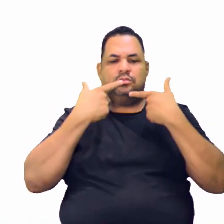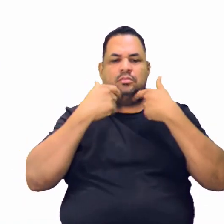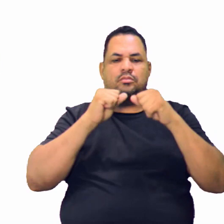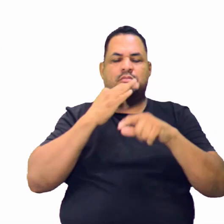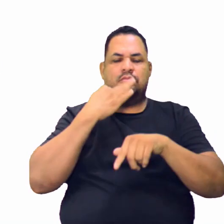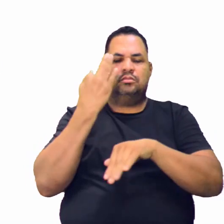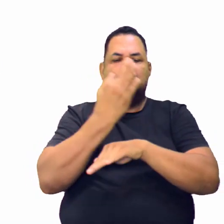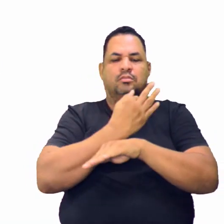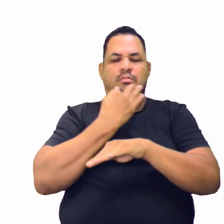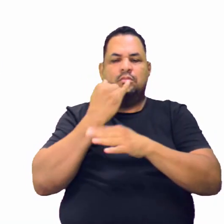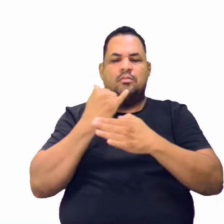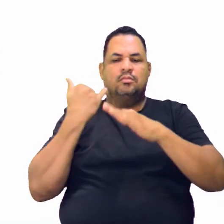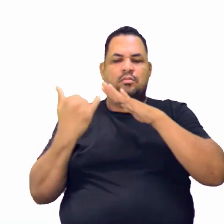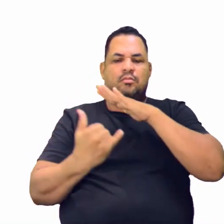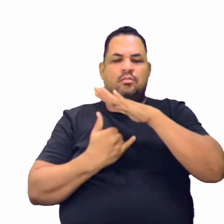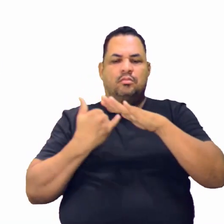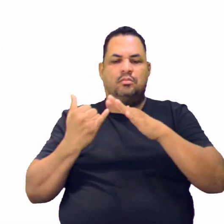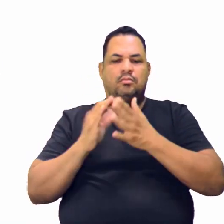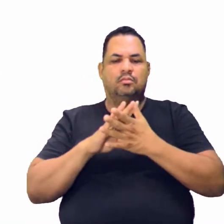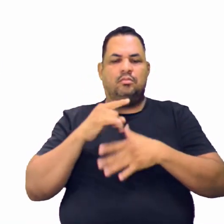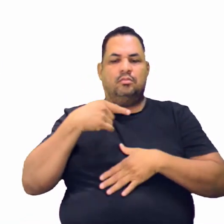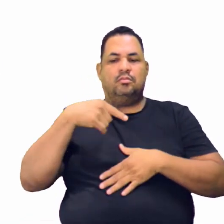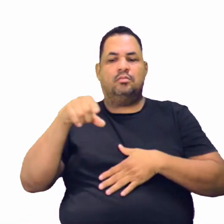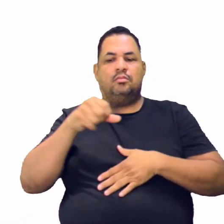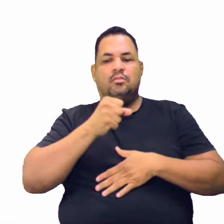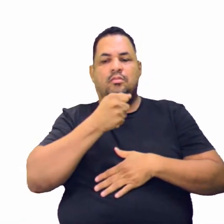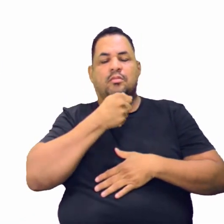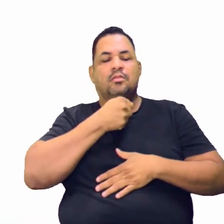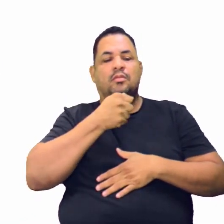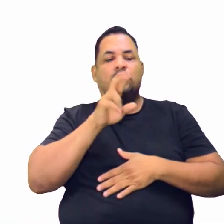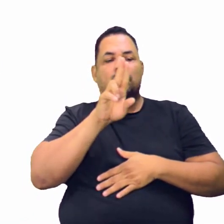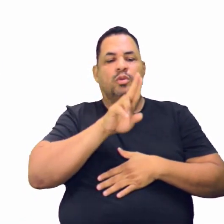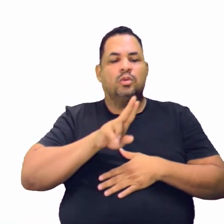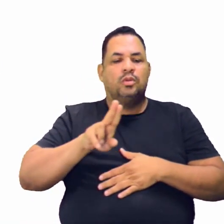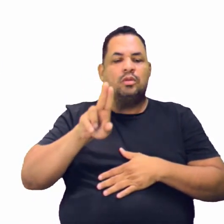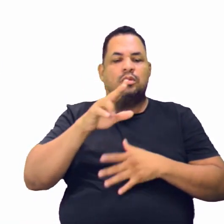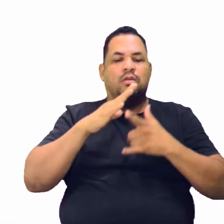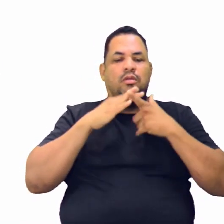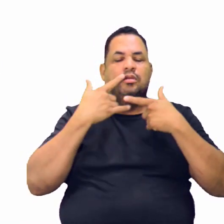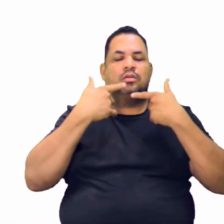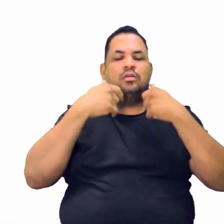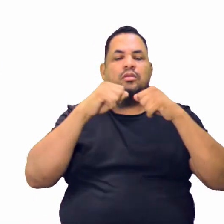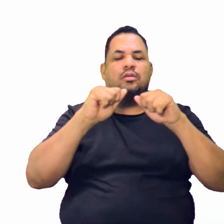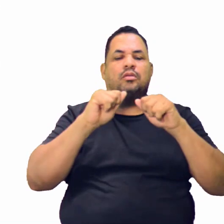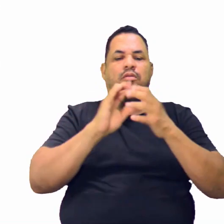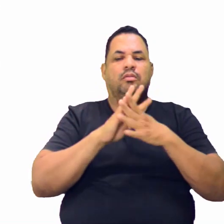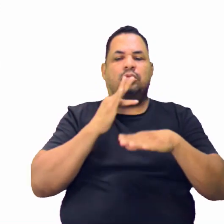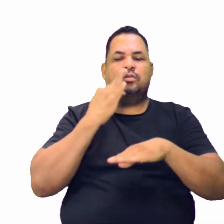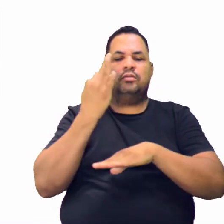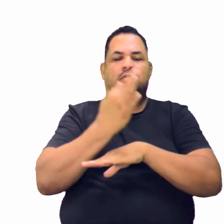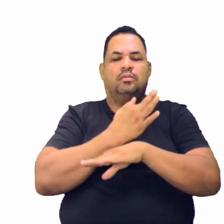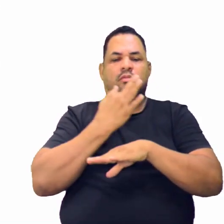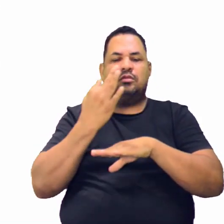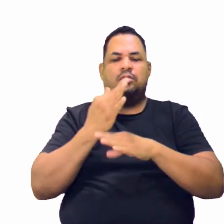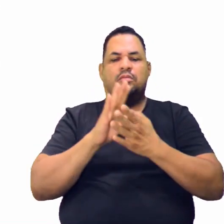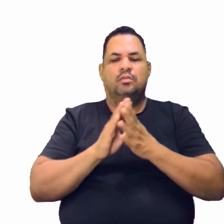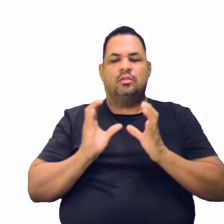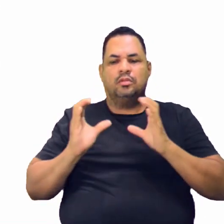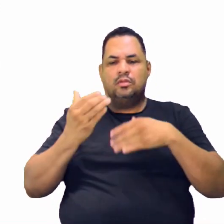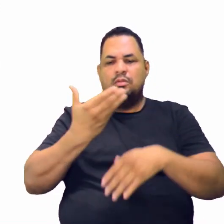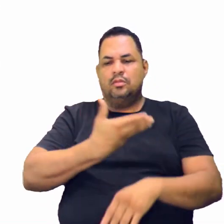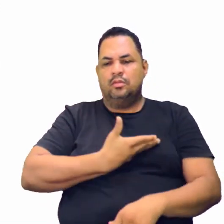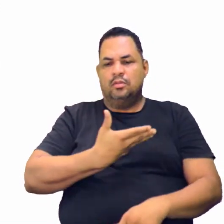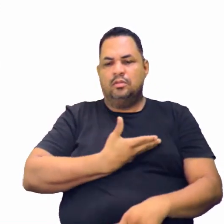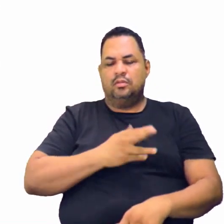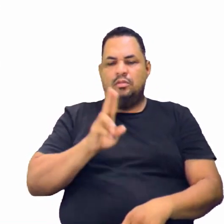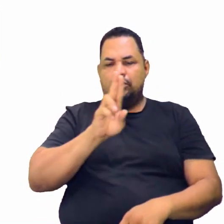linguagem informal. Por exemplo, se você vai a uma entrevista, você vai fazer uso da linguagem o quê? Formal. Se você está no grupo de amigos,